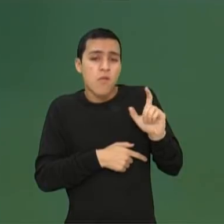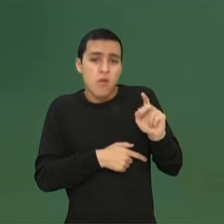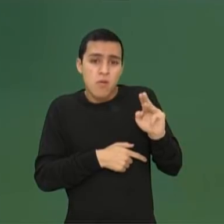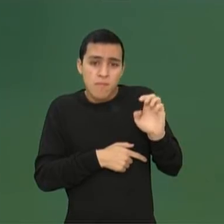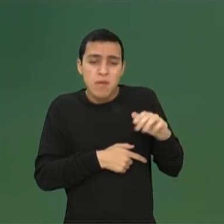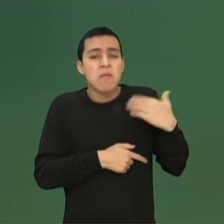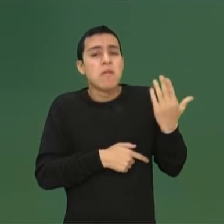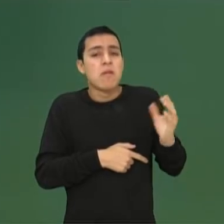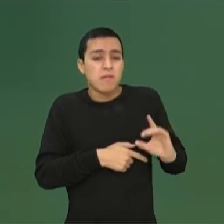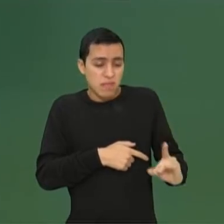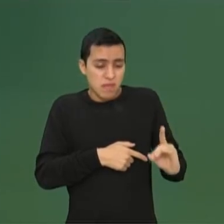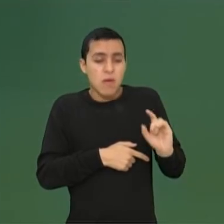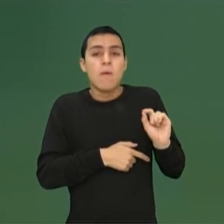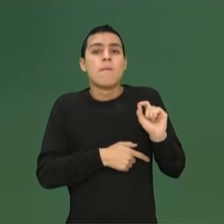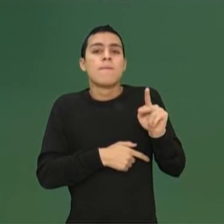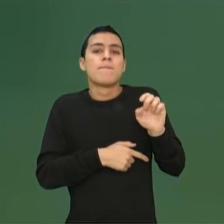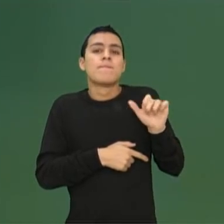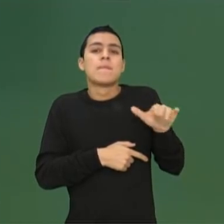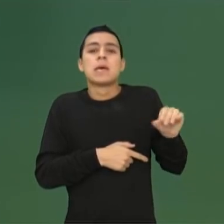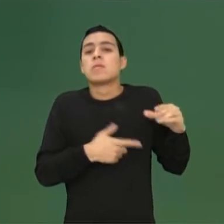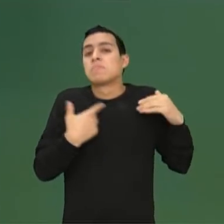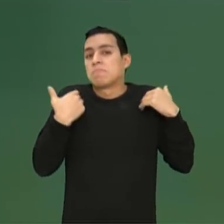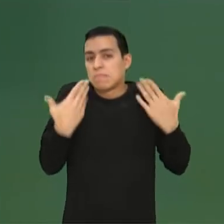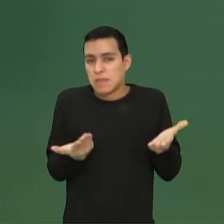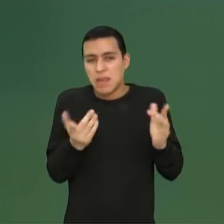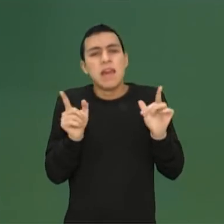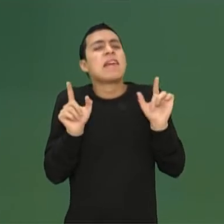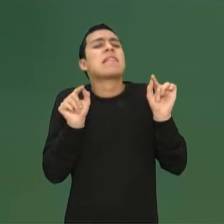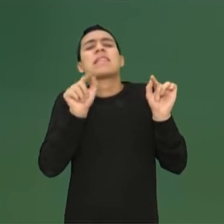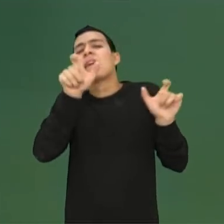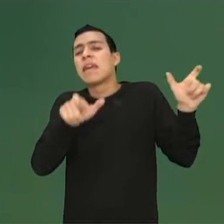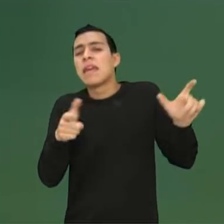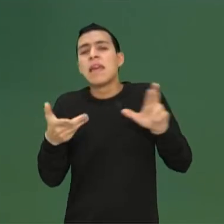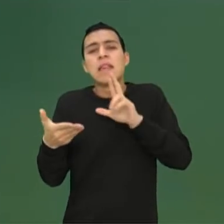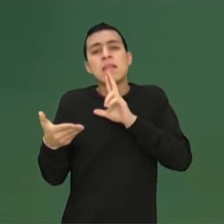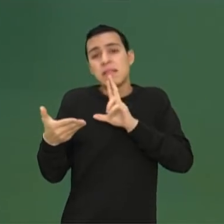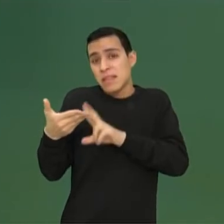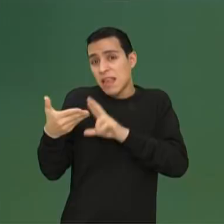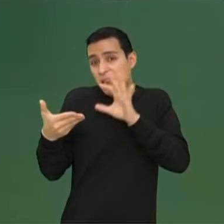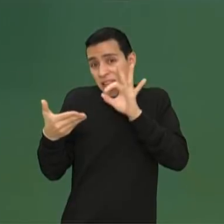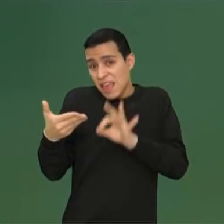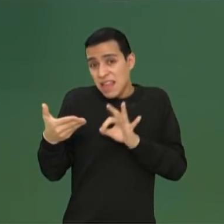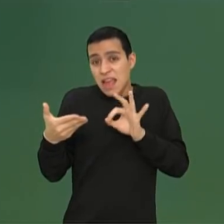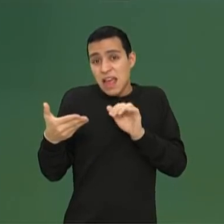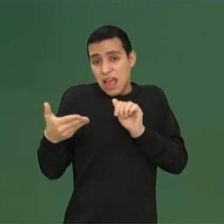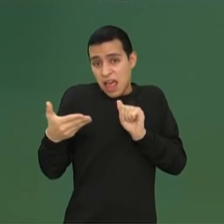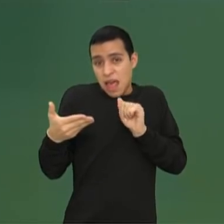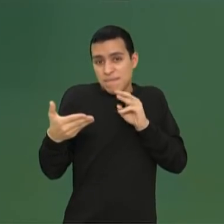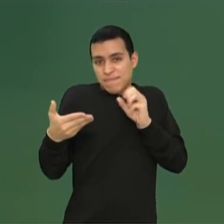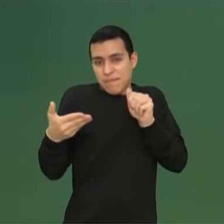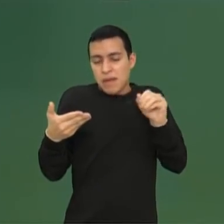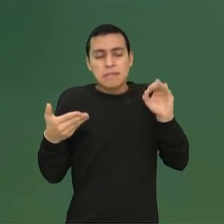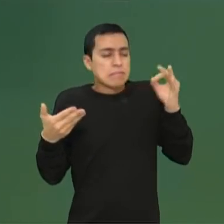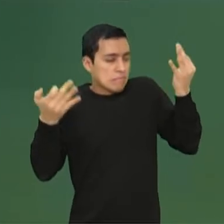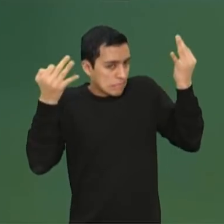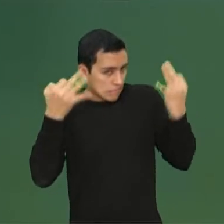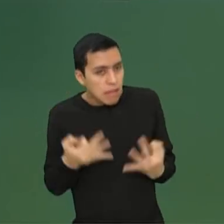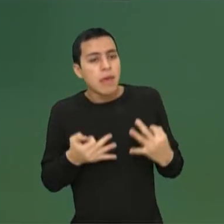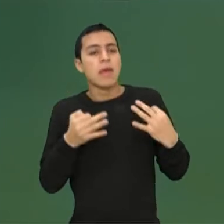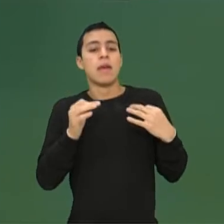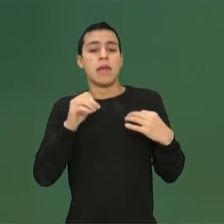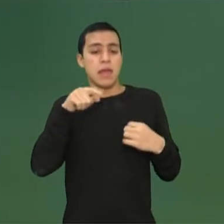ou a letra D o peso? Então, quem respondeu correta, letra A massa, acertou. Então,